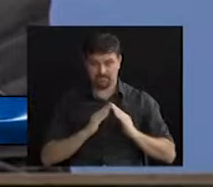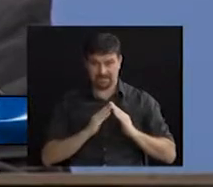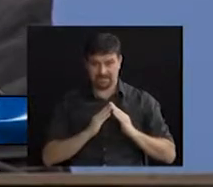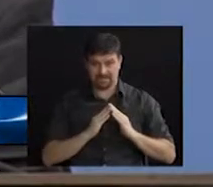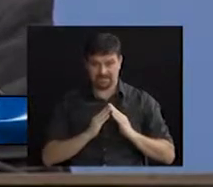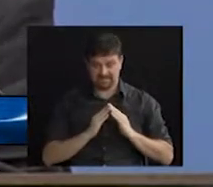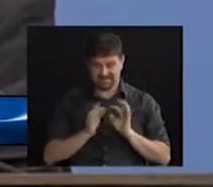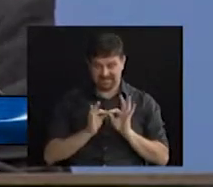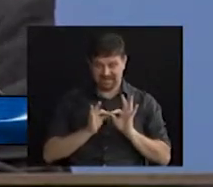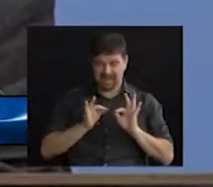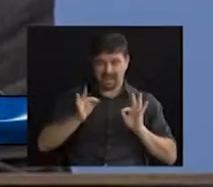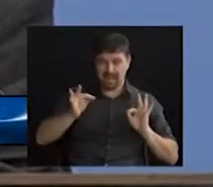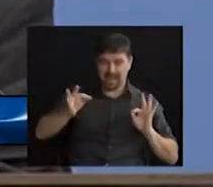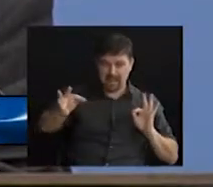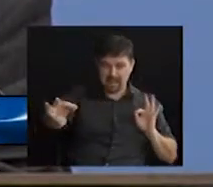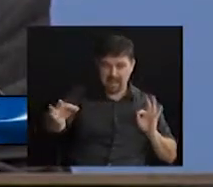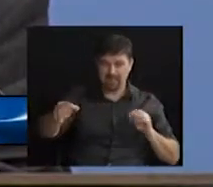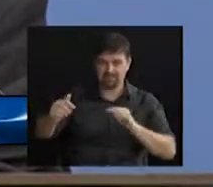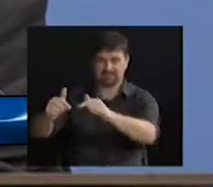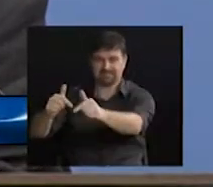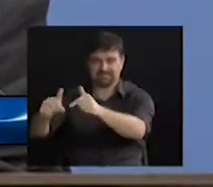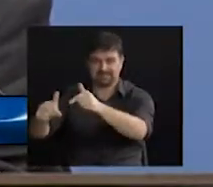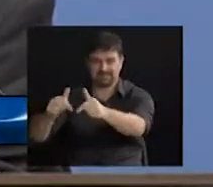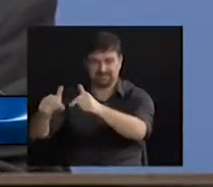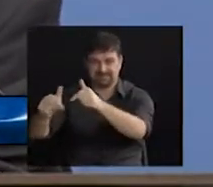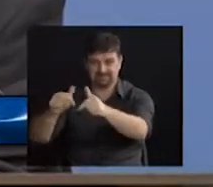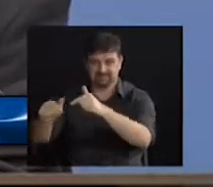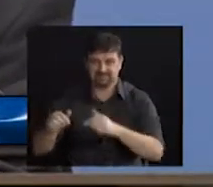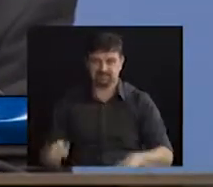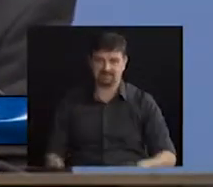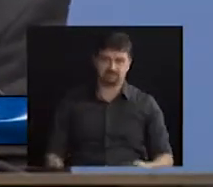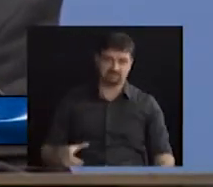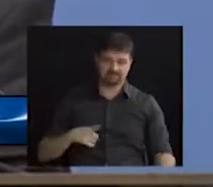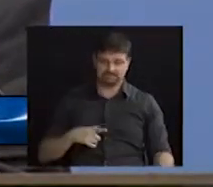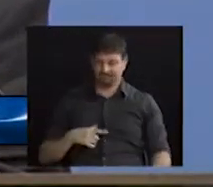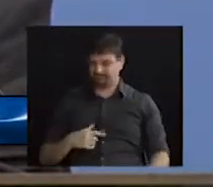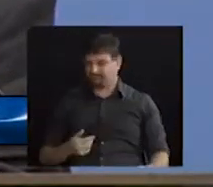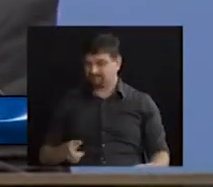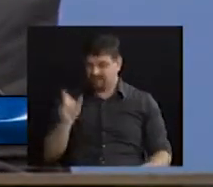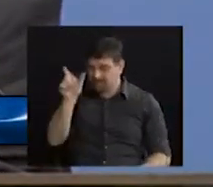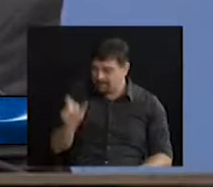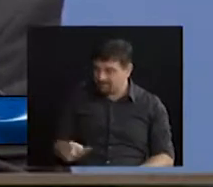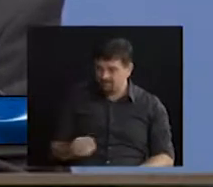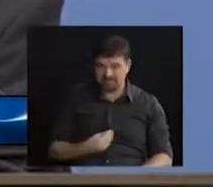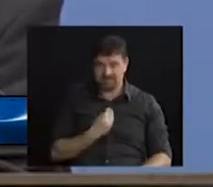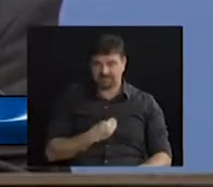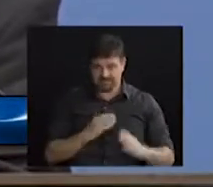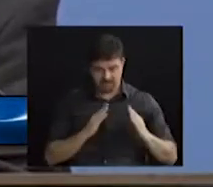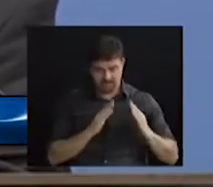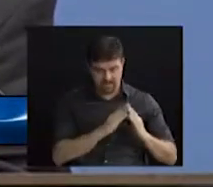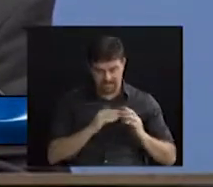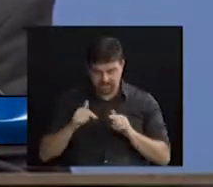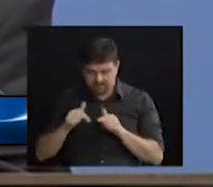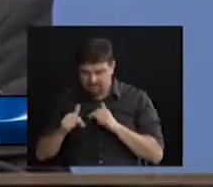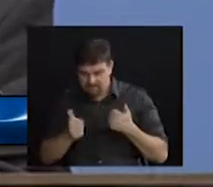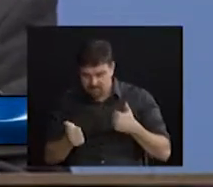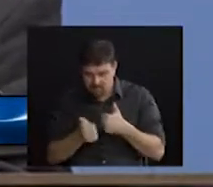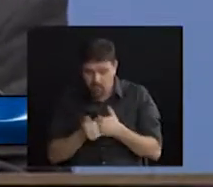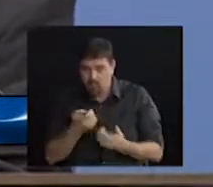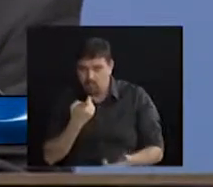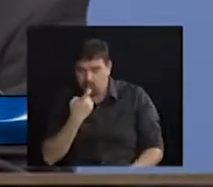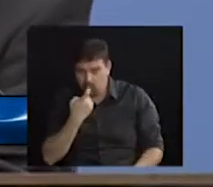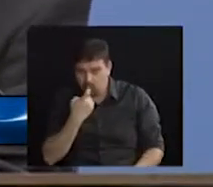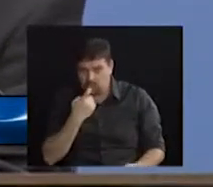empurrada cada vez mais distante dos locais de trabalho, né, tanto do serviço como da